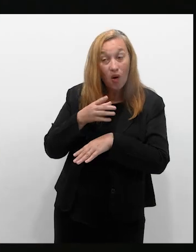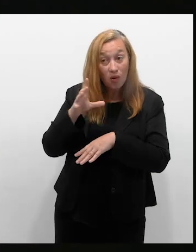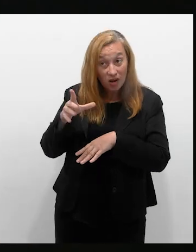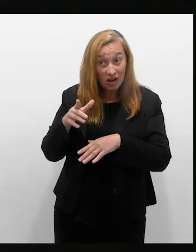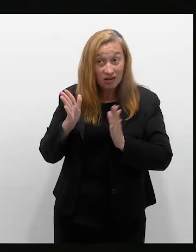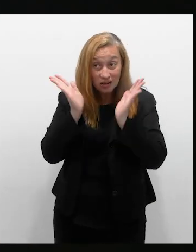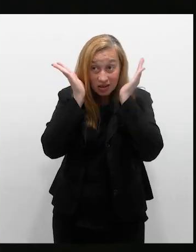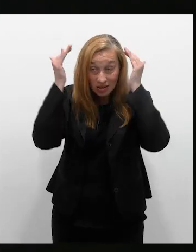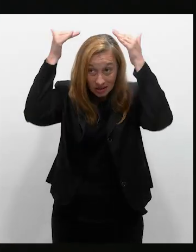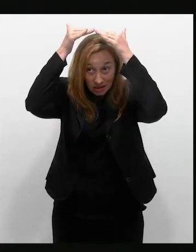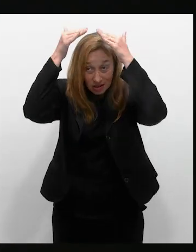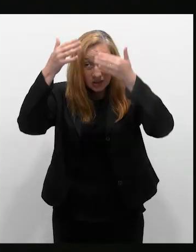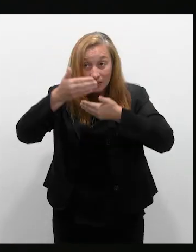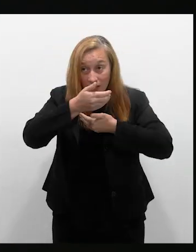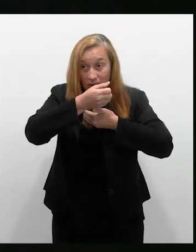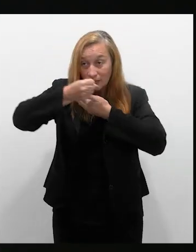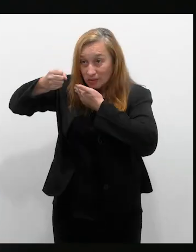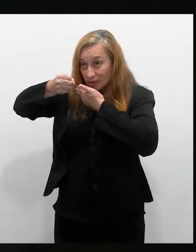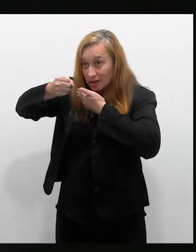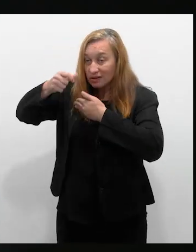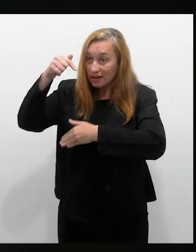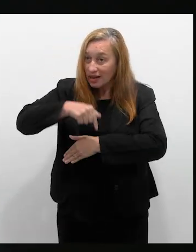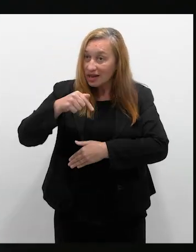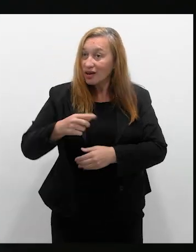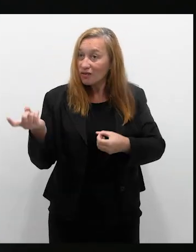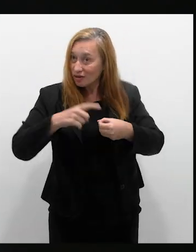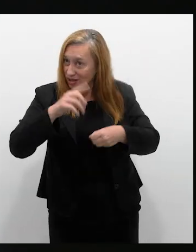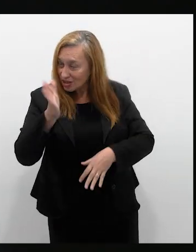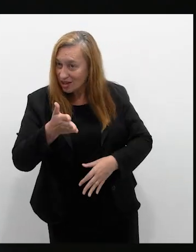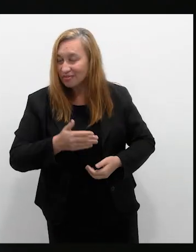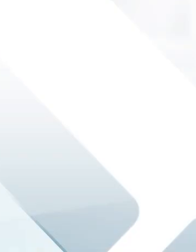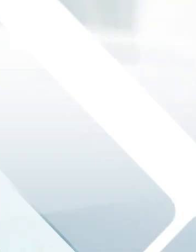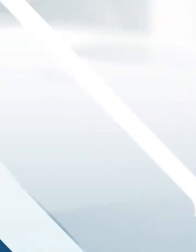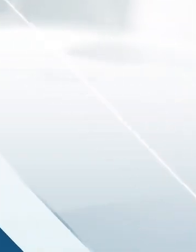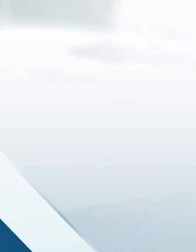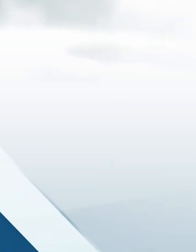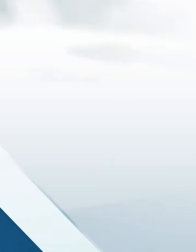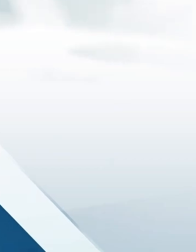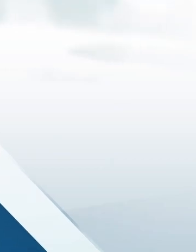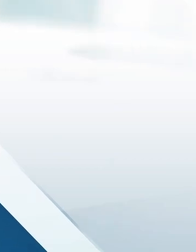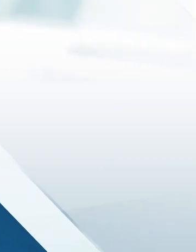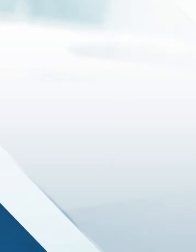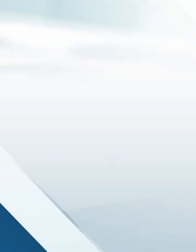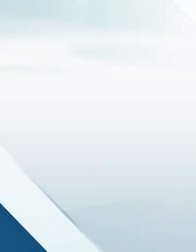cara que sequestrou o Papa tá aqui na área. Não sai daí não, que a gente volta já já.